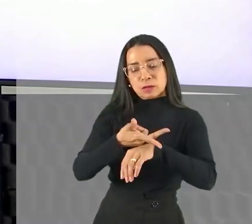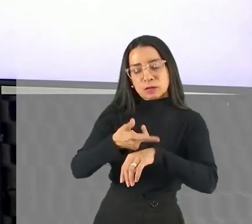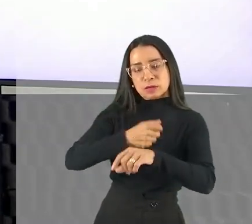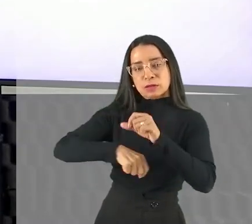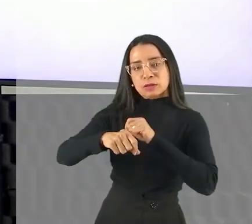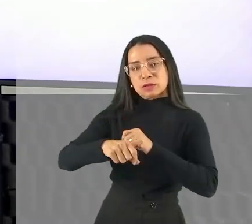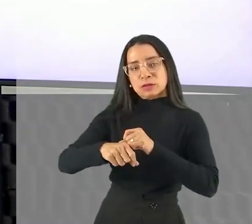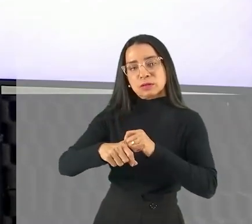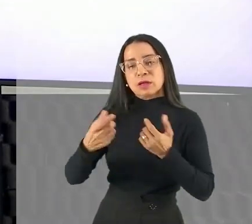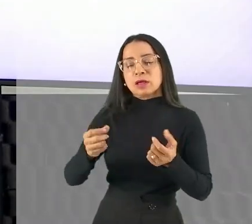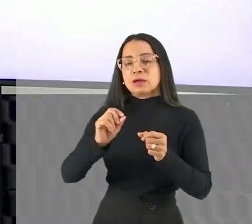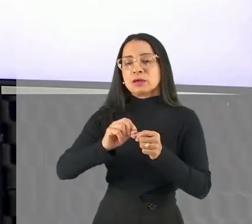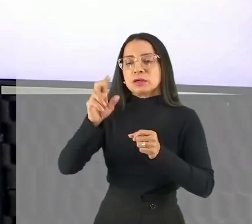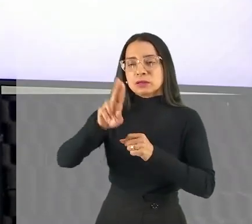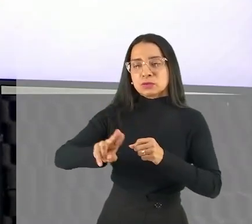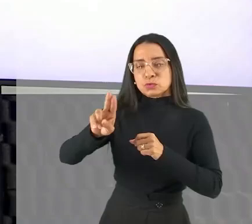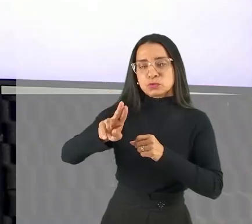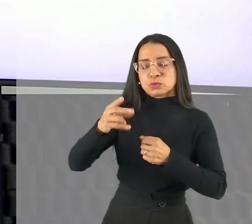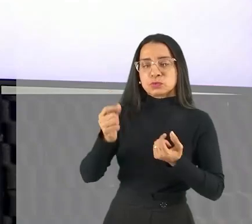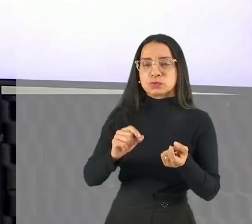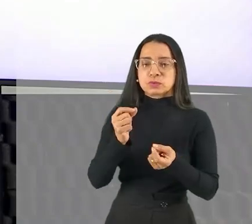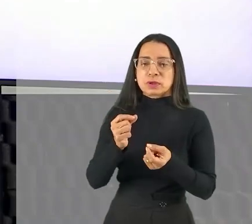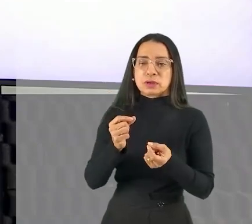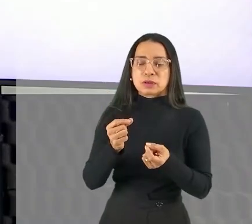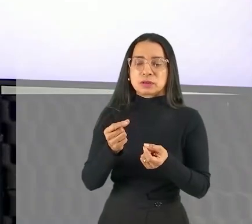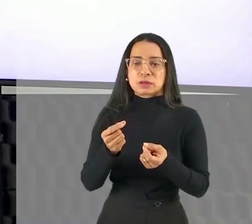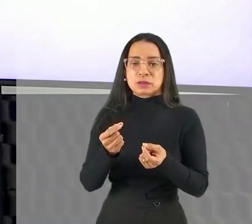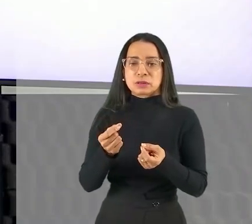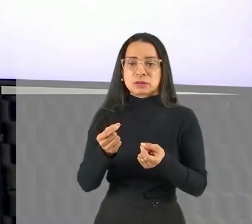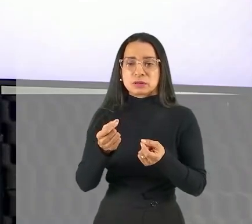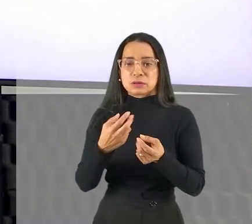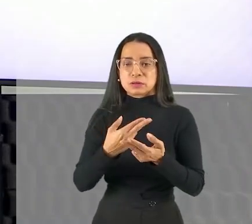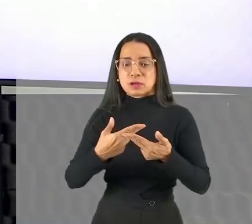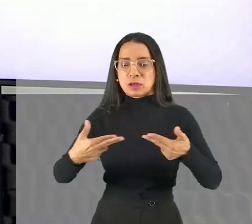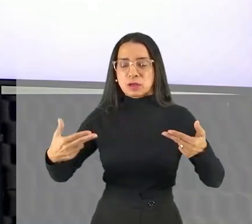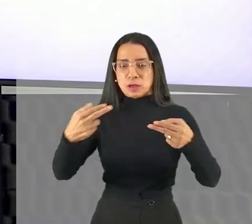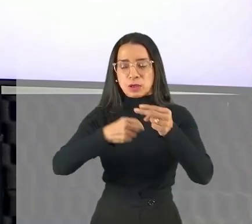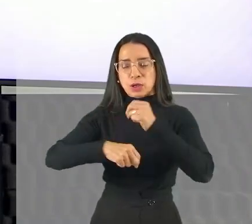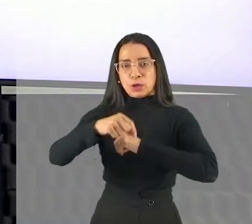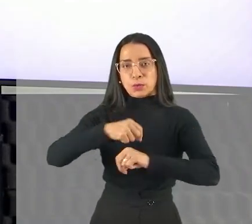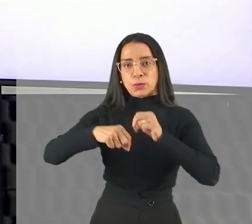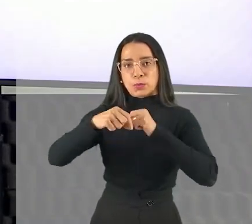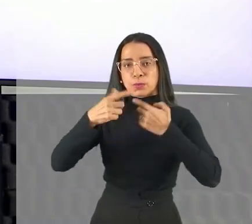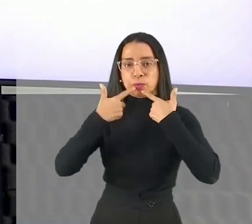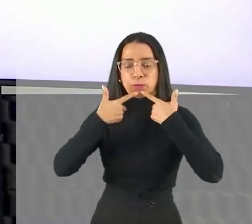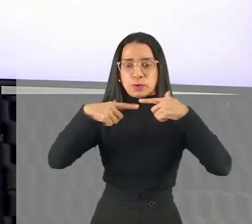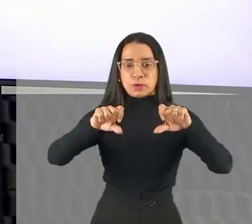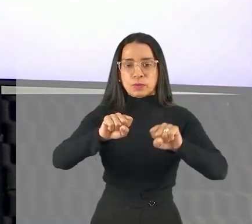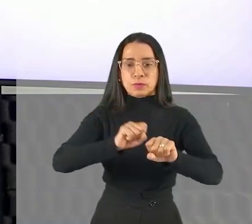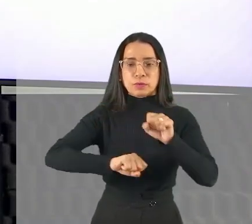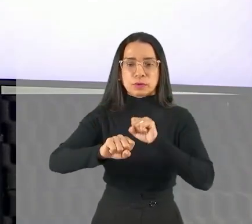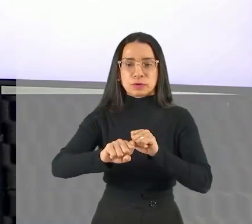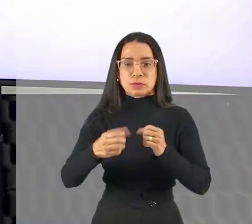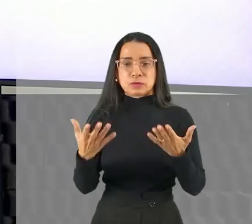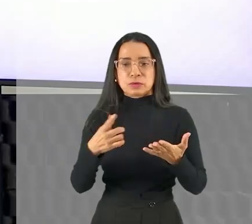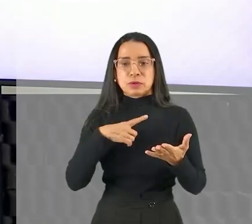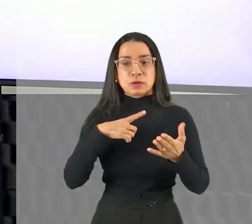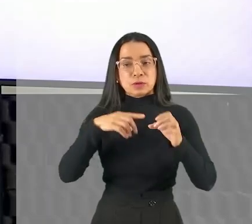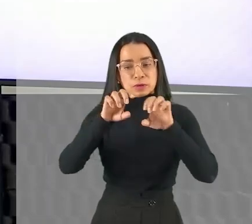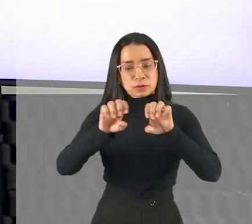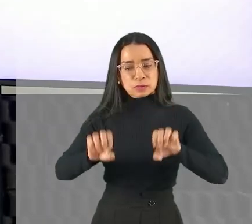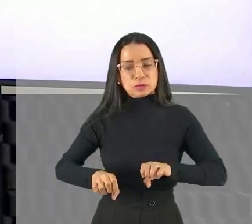utilizando recurso linguístico. Por isso que aqui o enunciado fala linguisticamente marcado. Então, a gente vai ter uma estrutura linguística que vai estar marcando